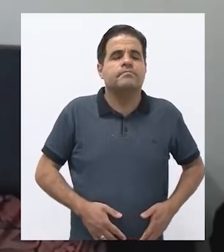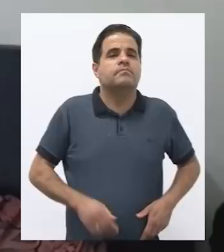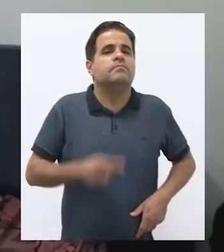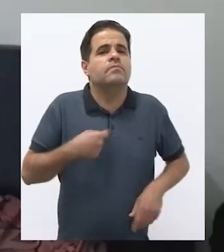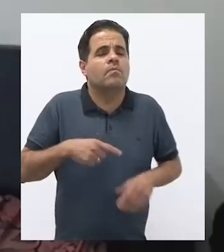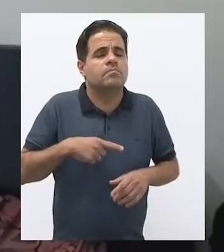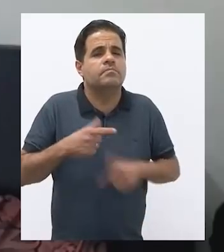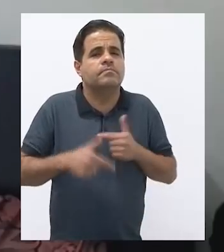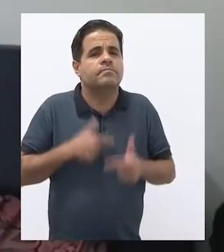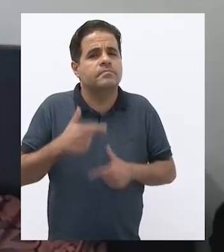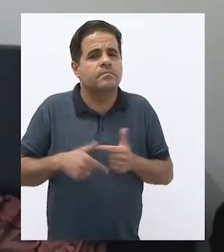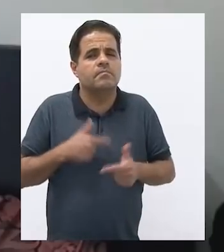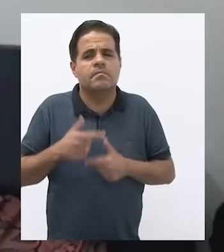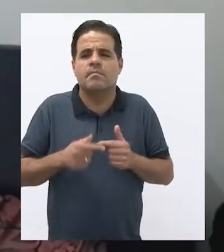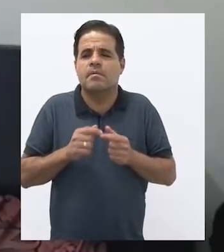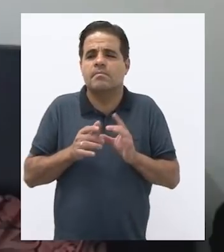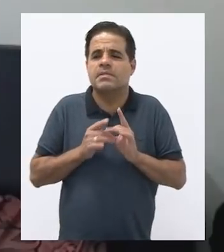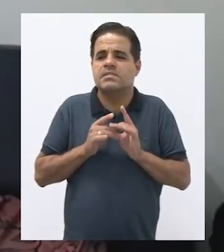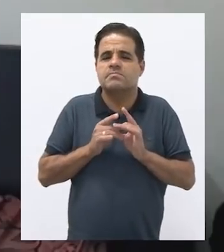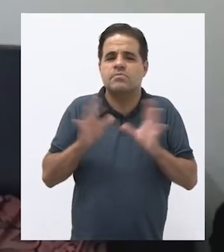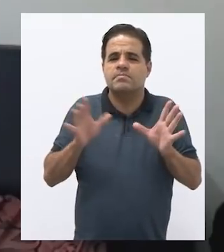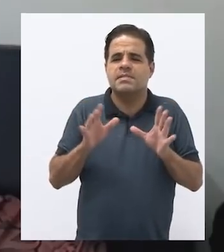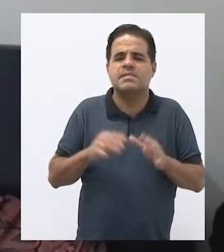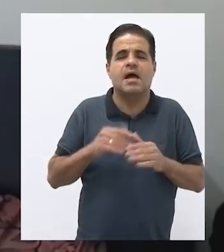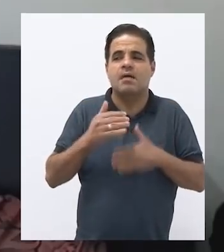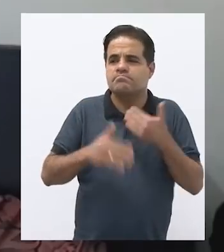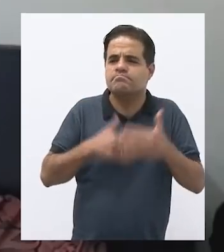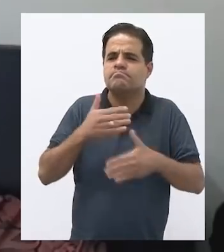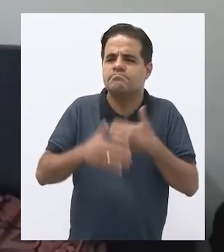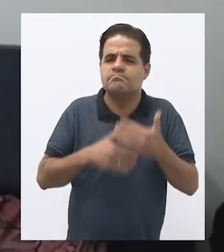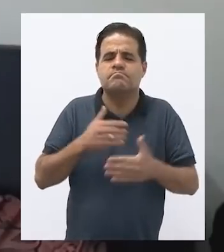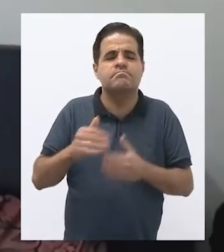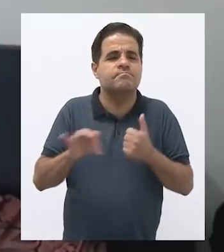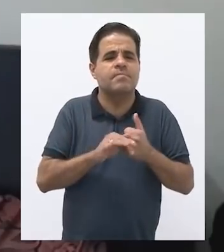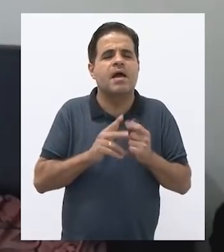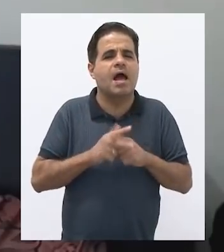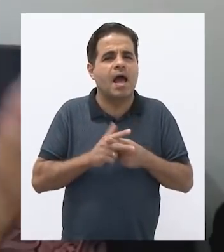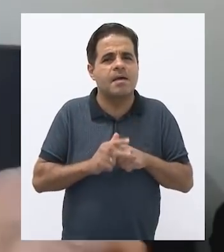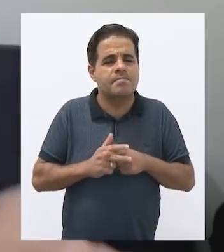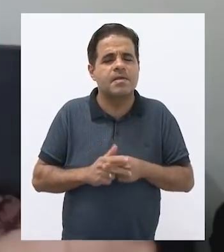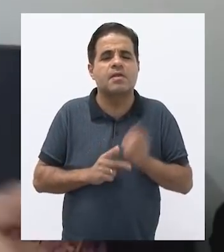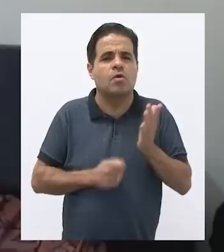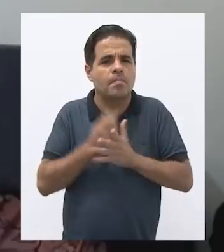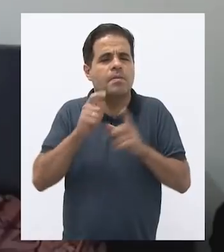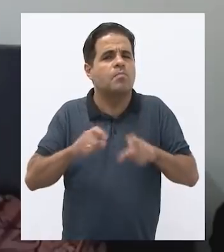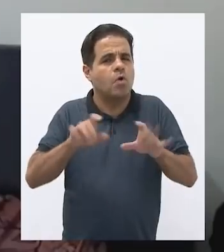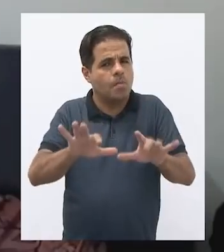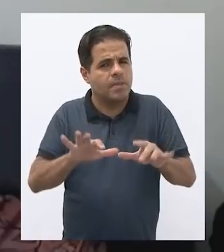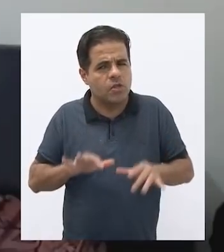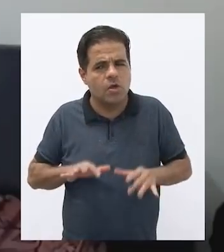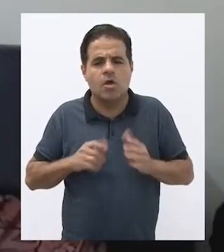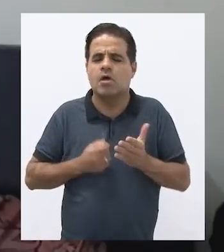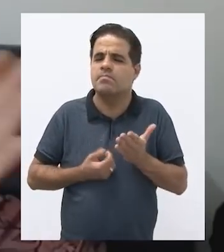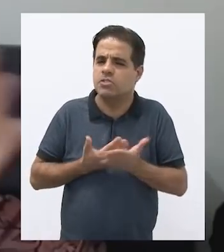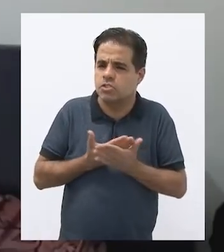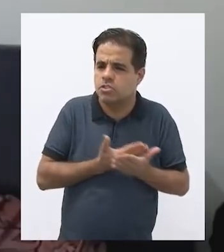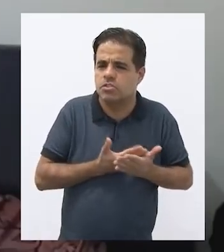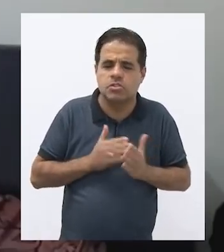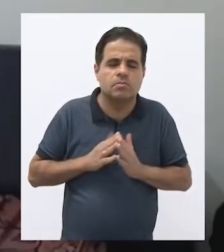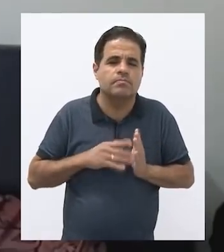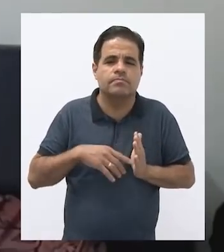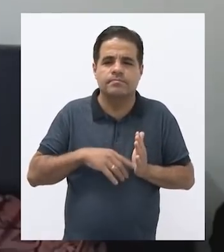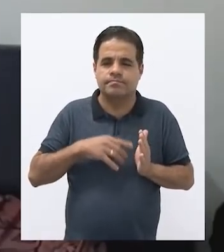tem feito esse trabalho para disponibilizar cada vez mais ferramentas, né? Compramos computadores para as escolas, a gente